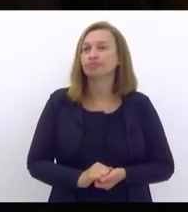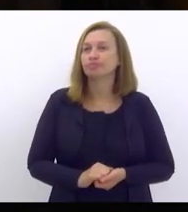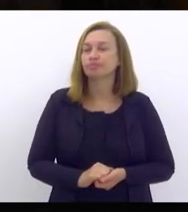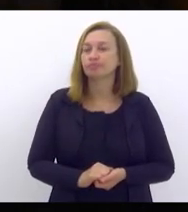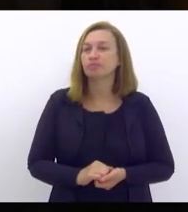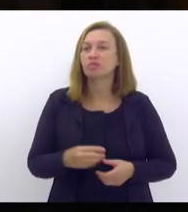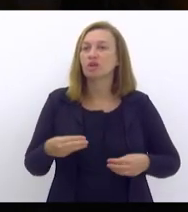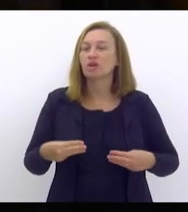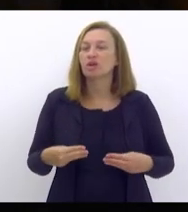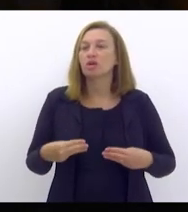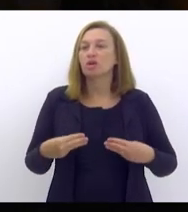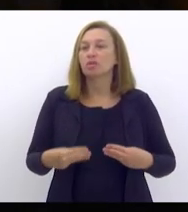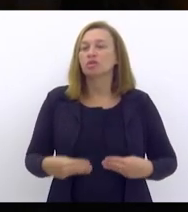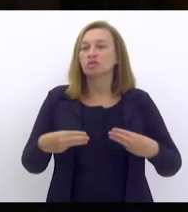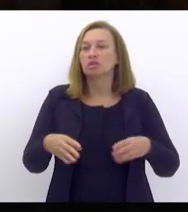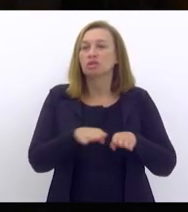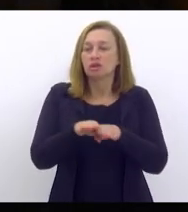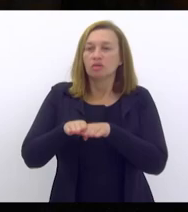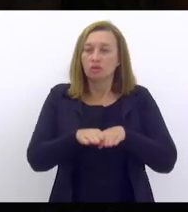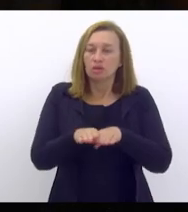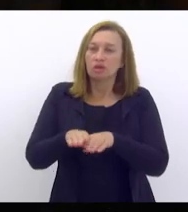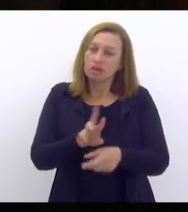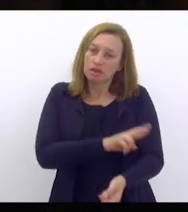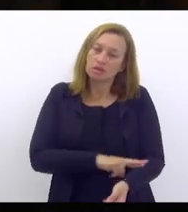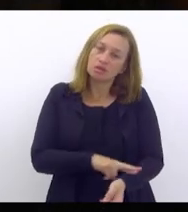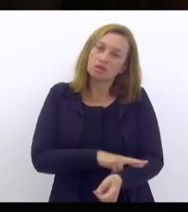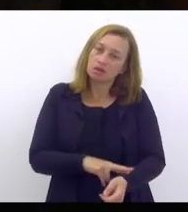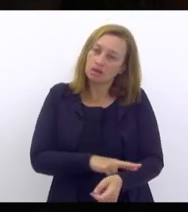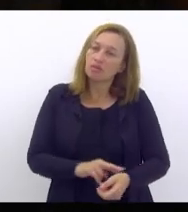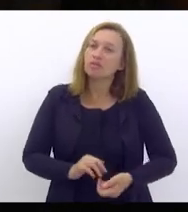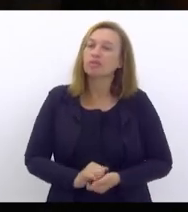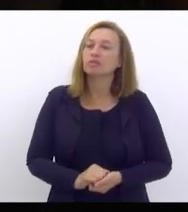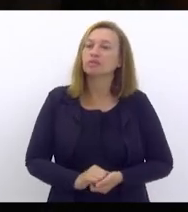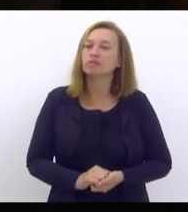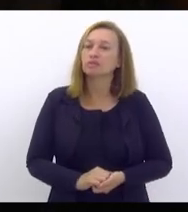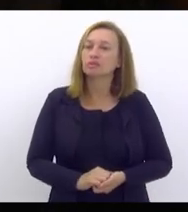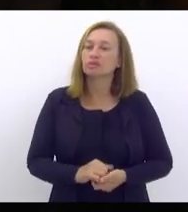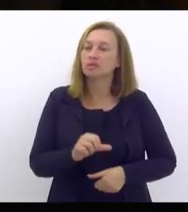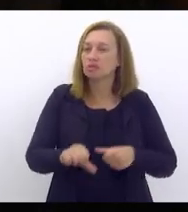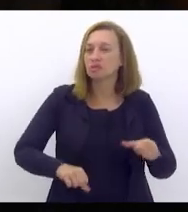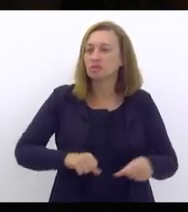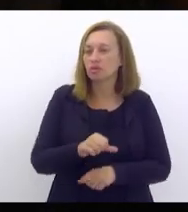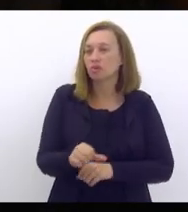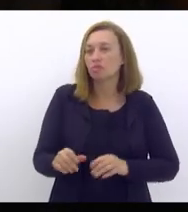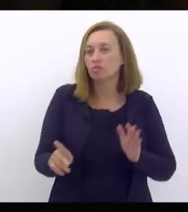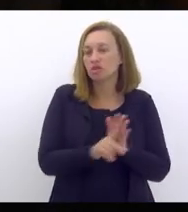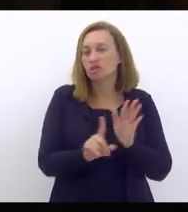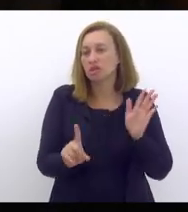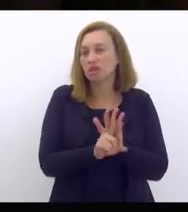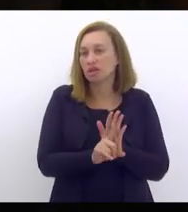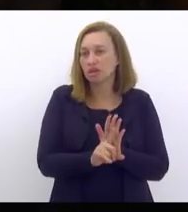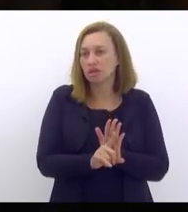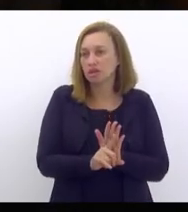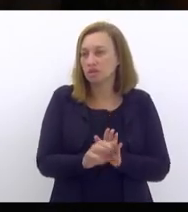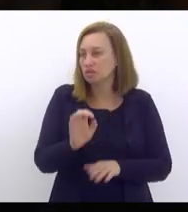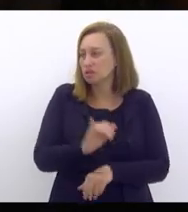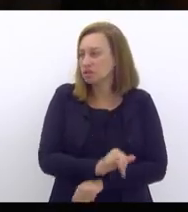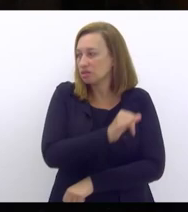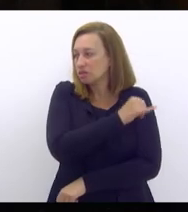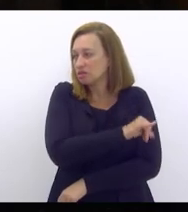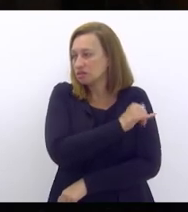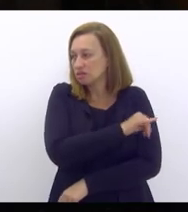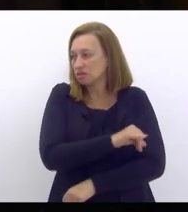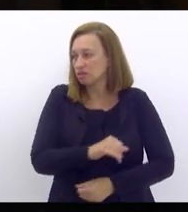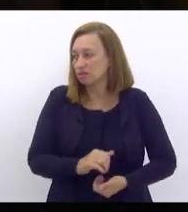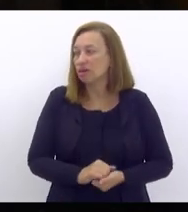do Ministério da Igualdade Racial, o senhor Ronaldo, em transformar o projeto de lei, que virou lei do Estado do Rio de Janeiro,